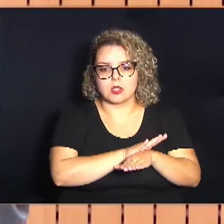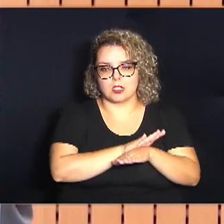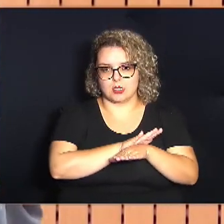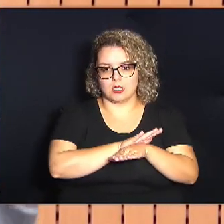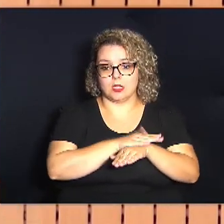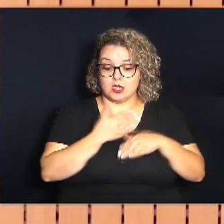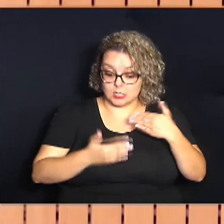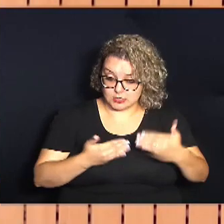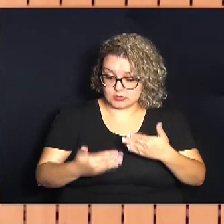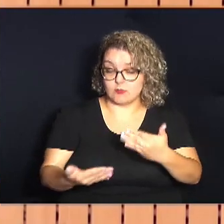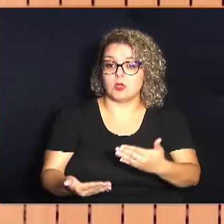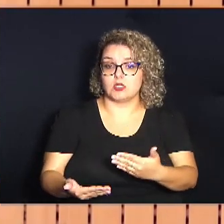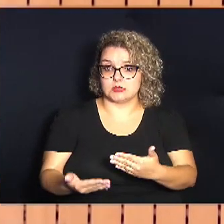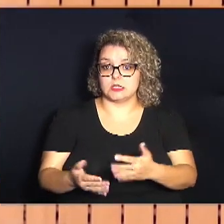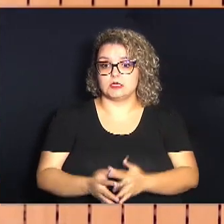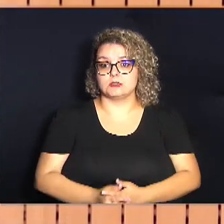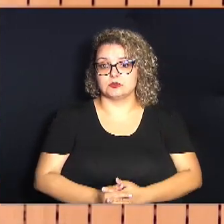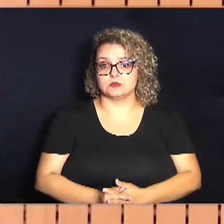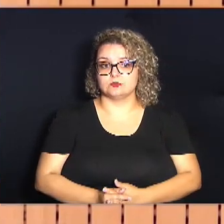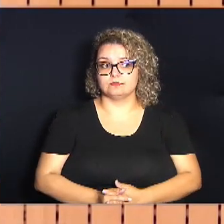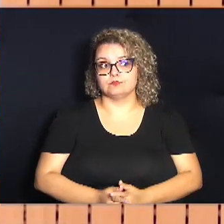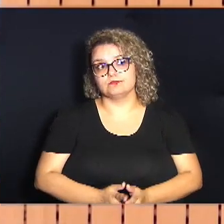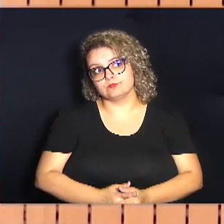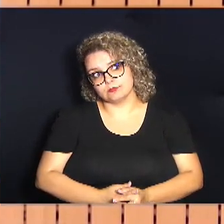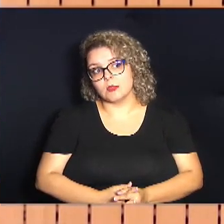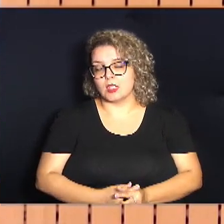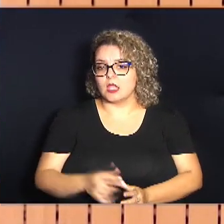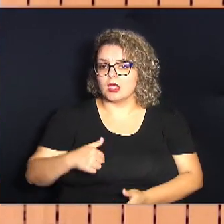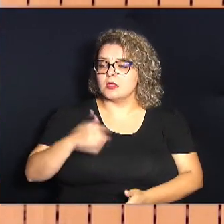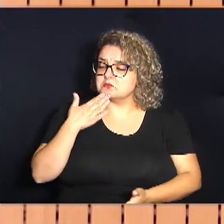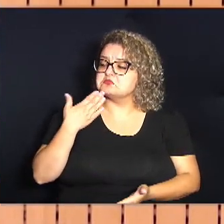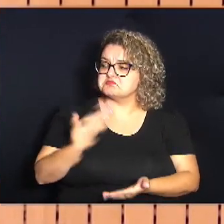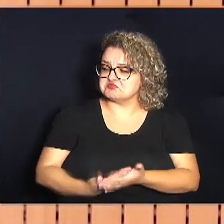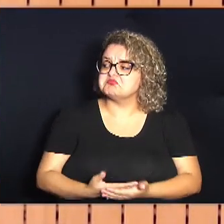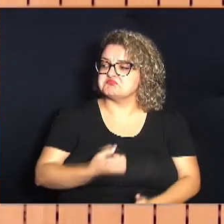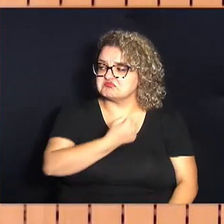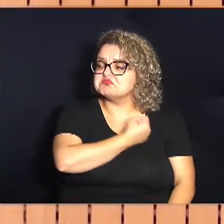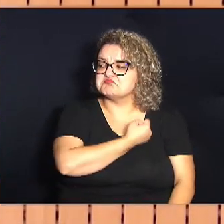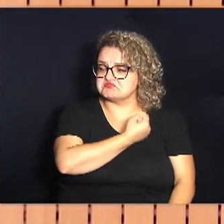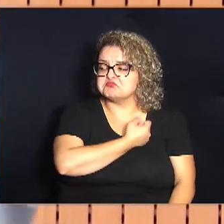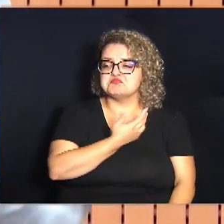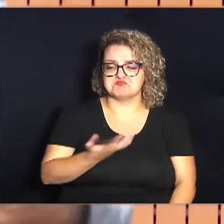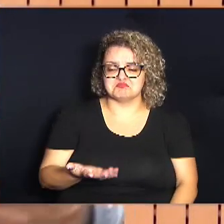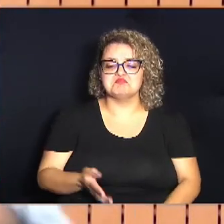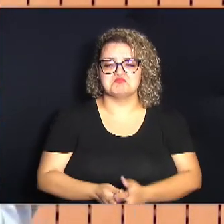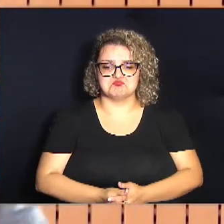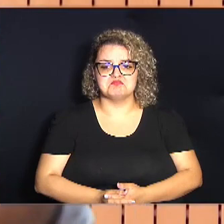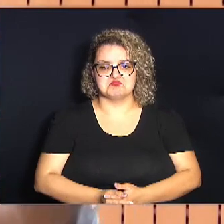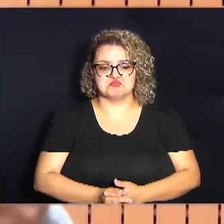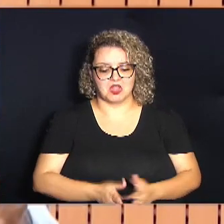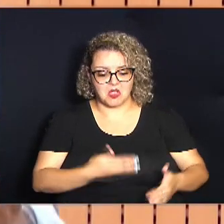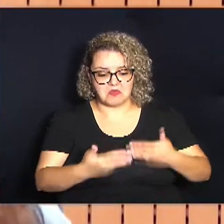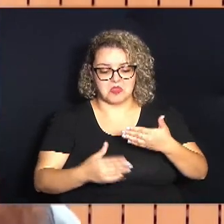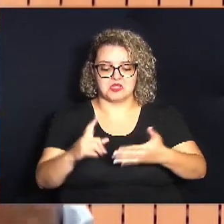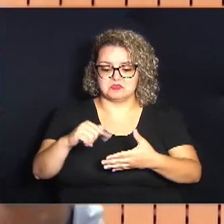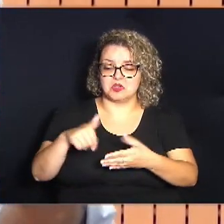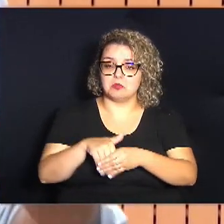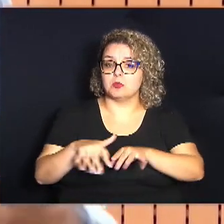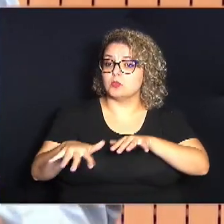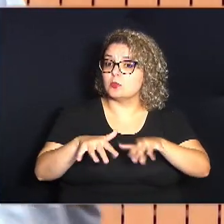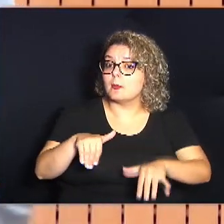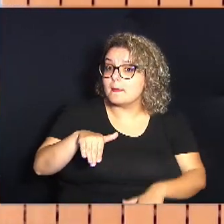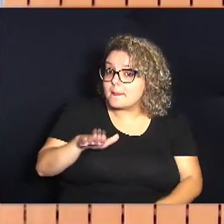nesse processo. Eu fiquei impressionado com os números, né? O processo eleitoral mobilizou mais